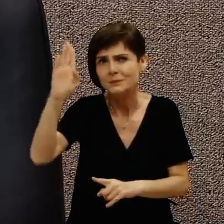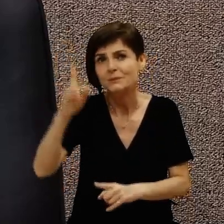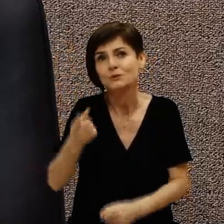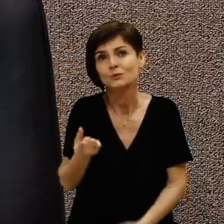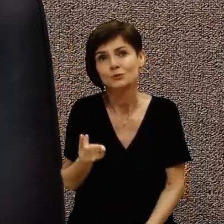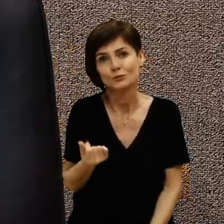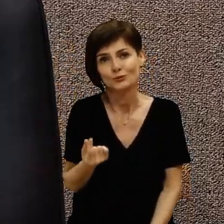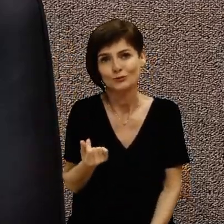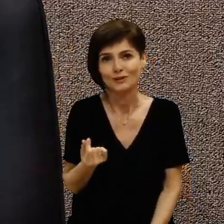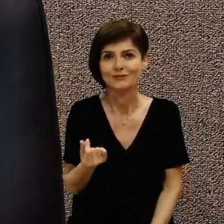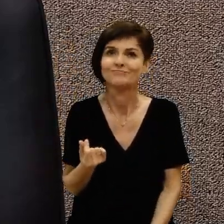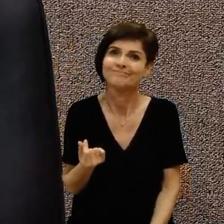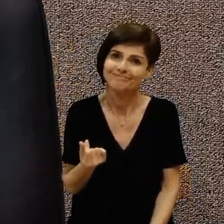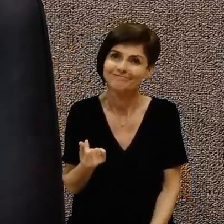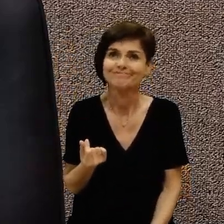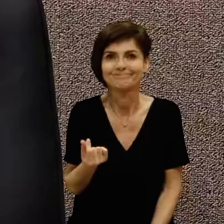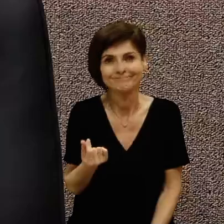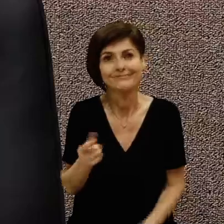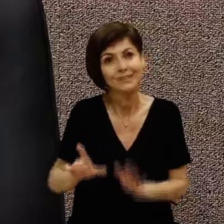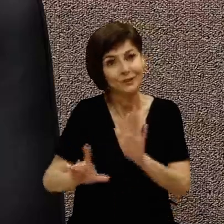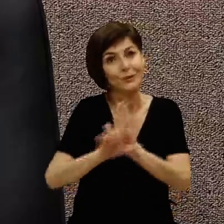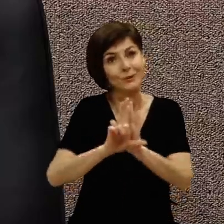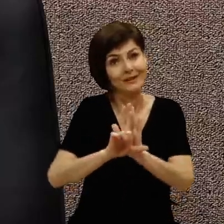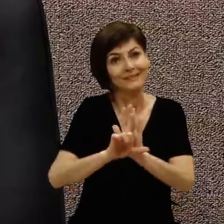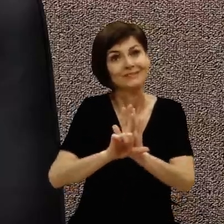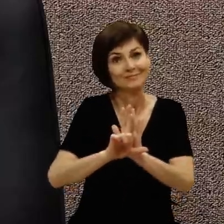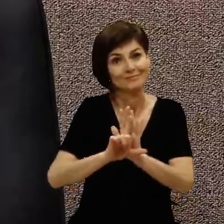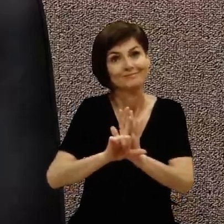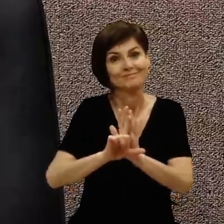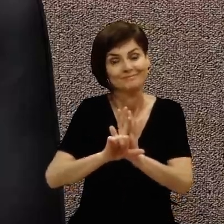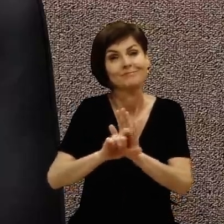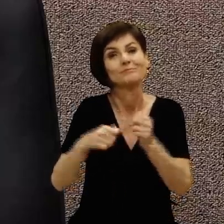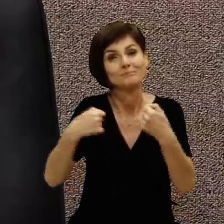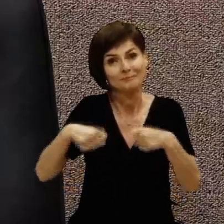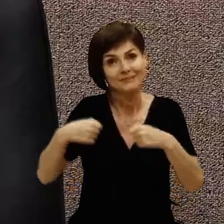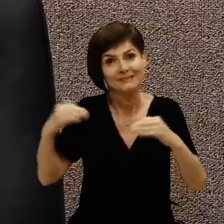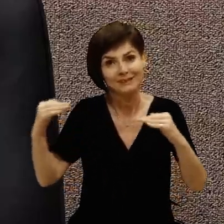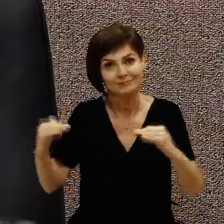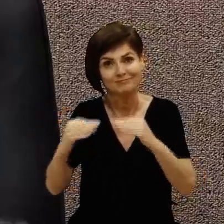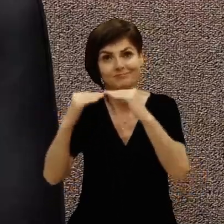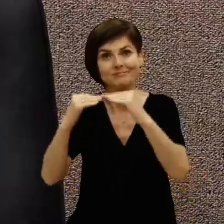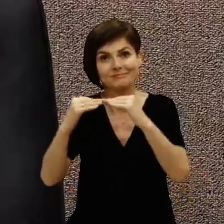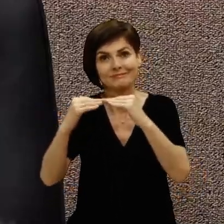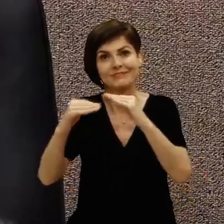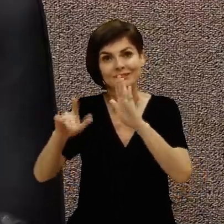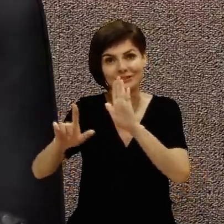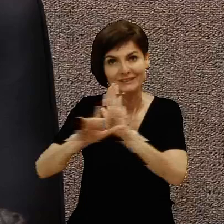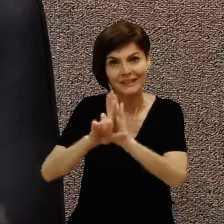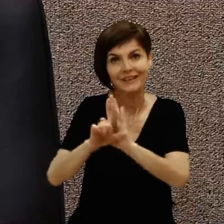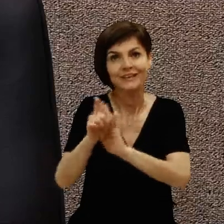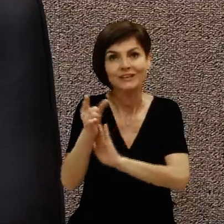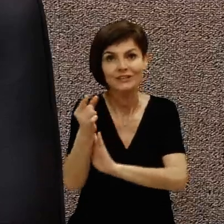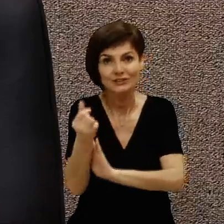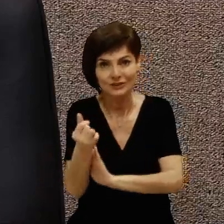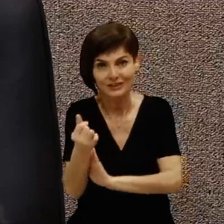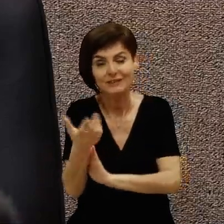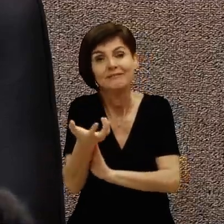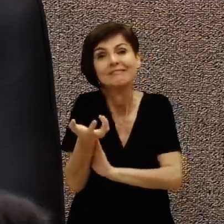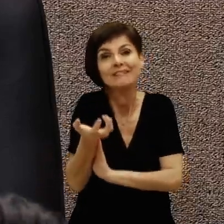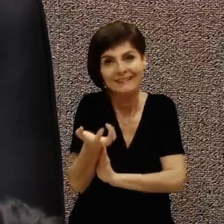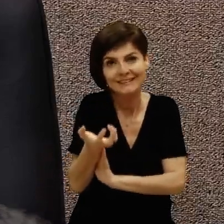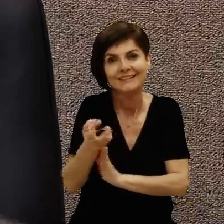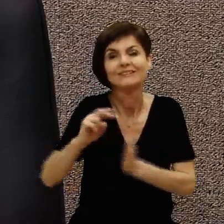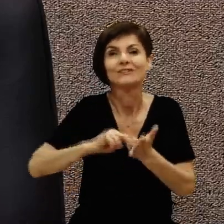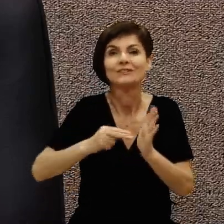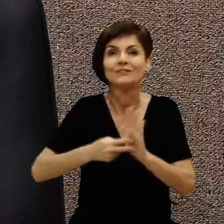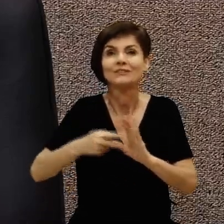né? E com a lei. Então, a gente também tem que saber disso, que é importante. Mas, nesse sentido, a Câmara